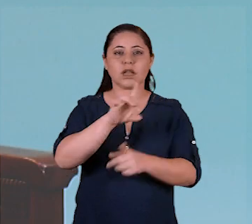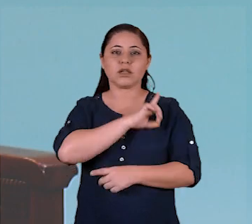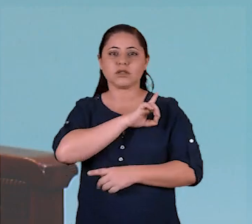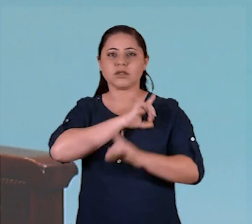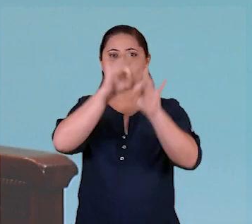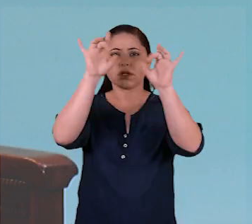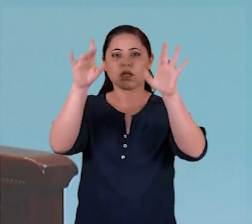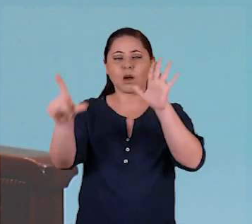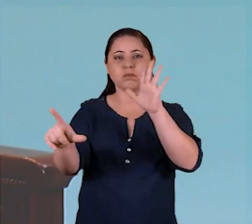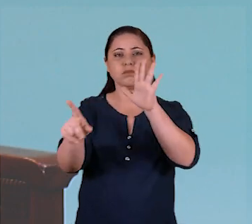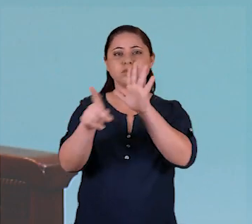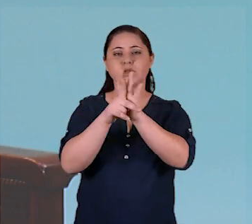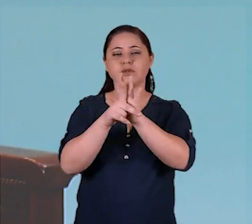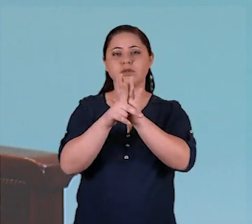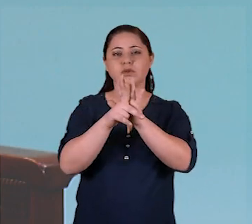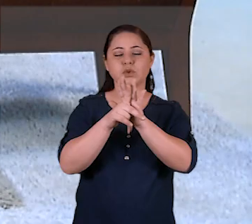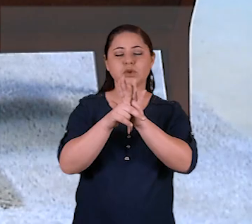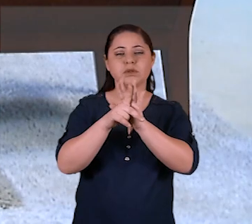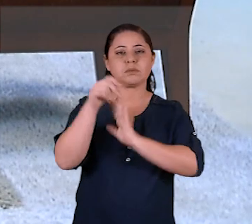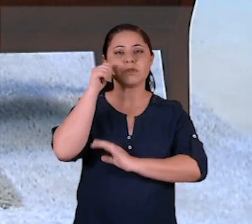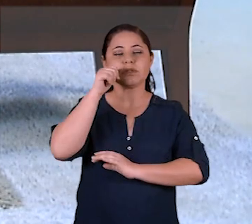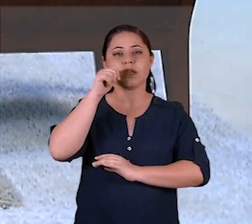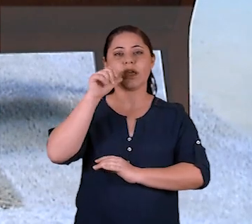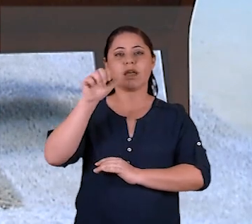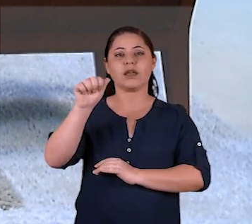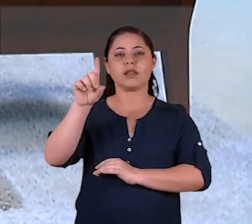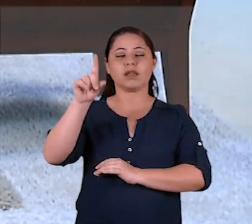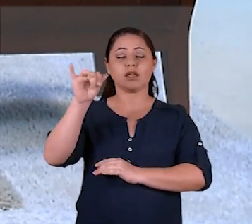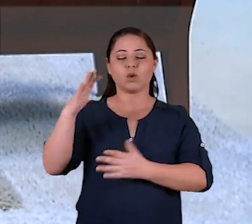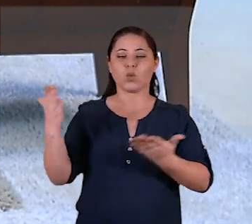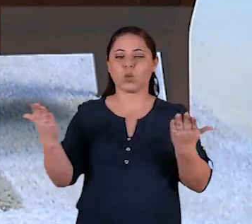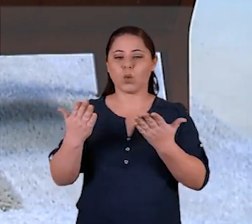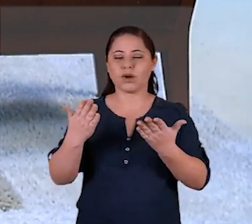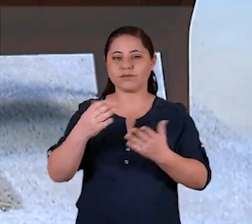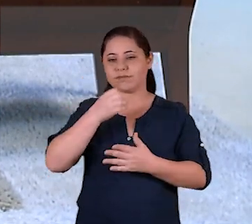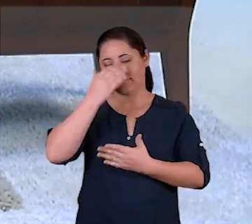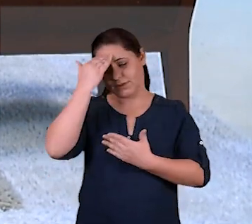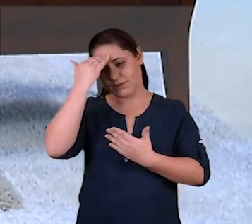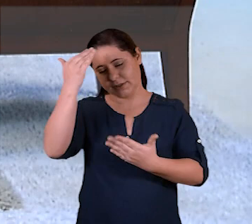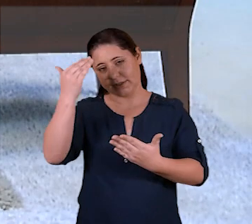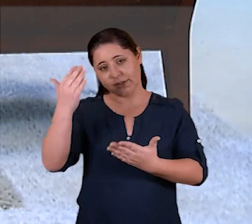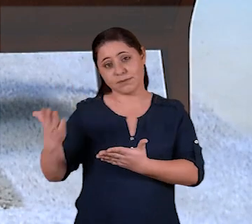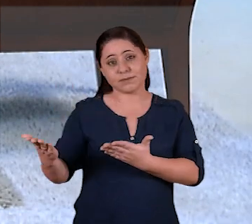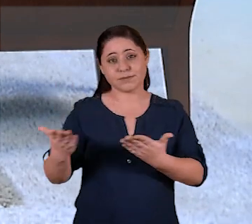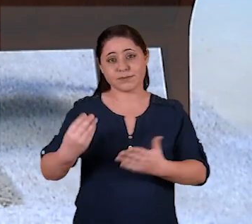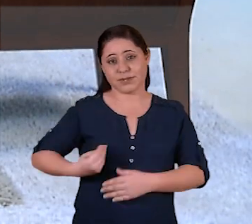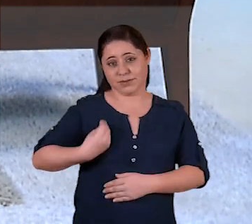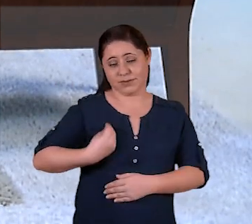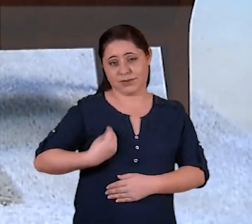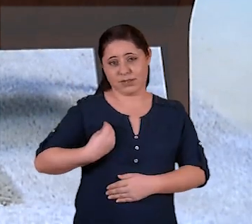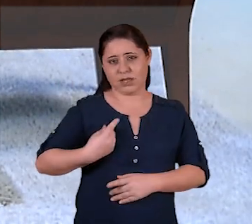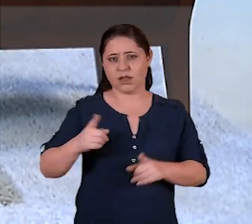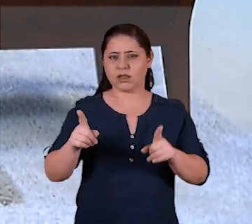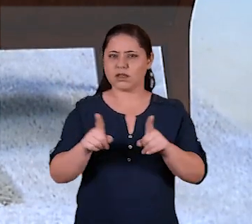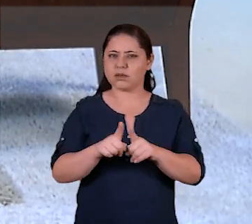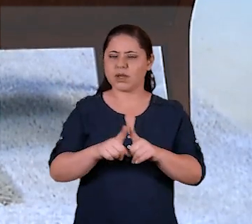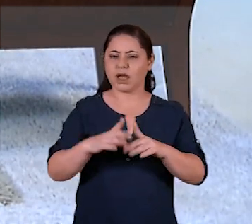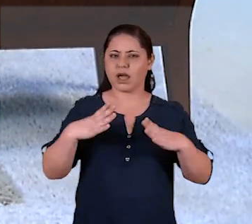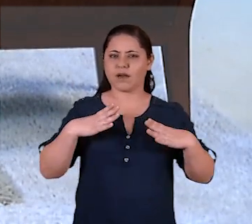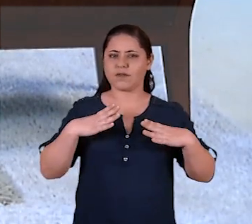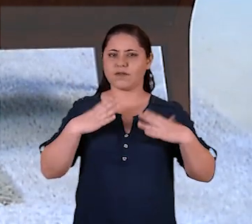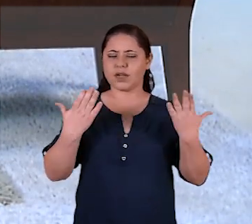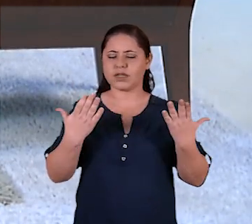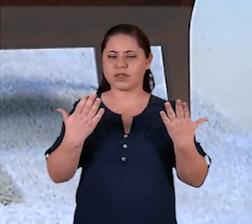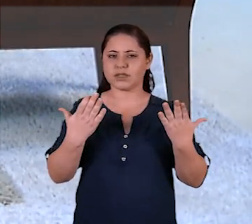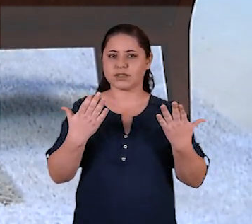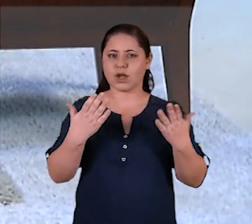de Atendimento à Mulher, ADAM. Mais uma vez quero agradecer a participação de vocês duas aqui hoje. Já que estamos celebrando o aniversário da Lei